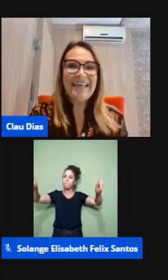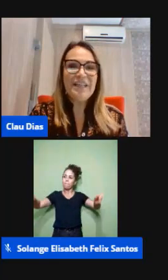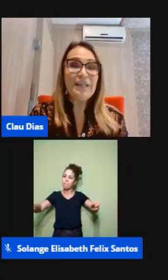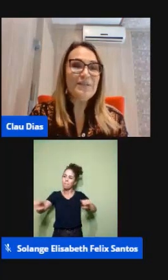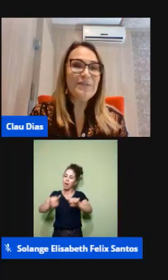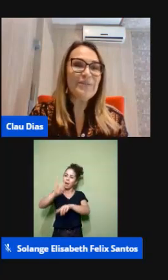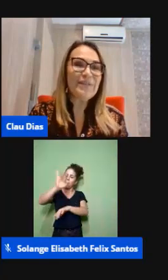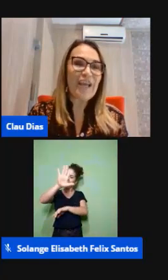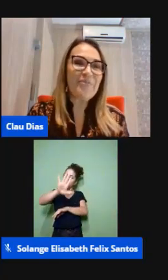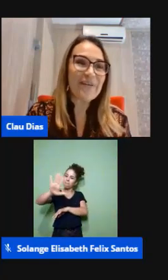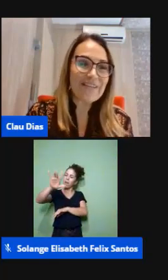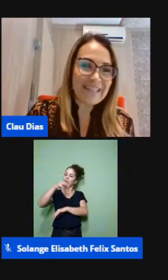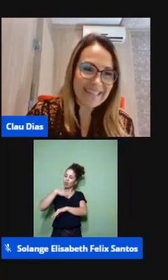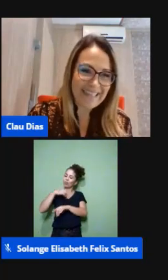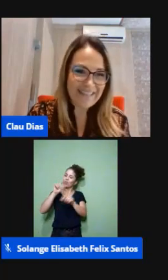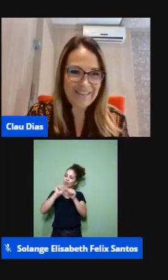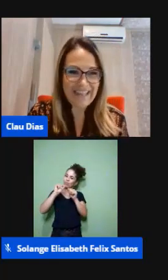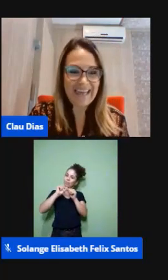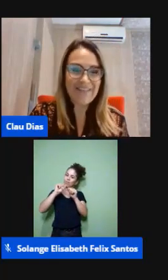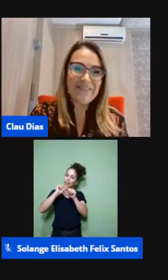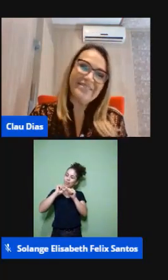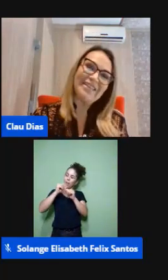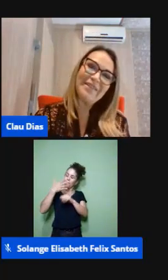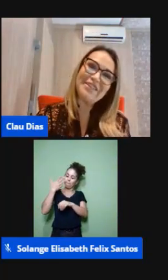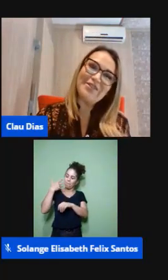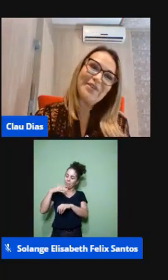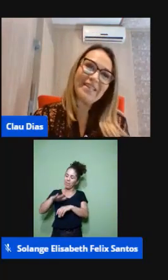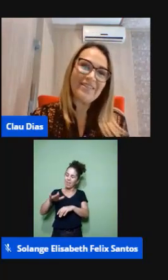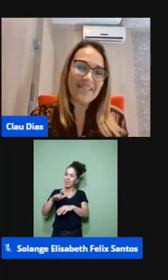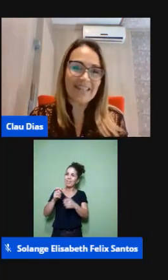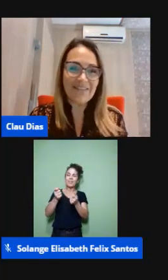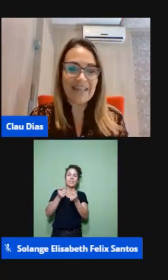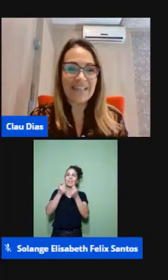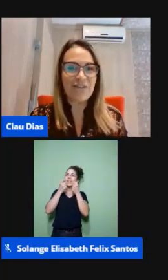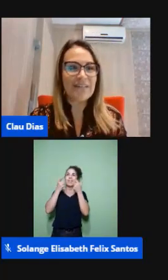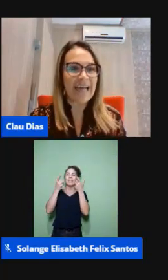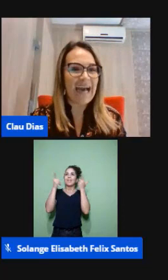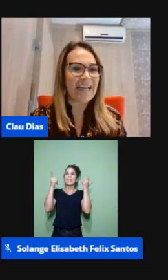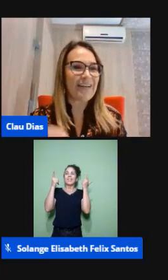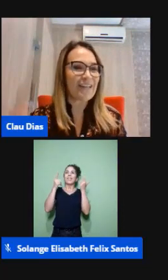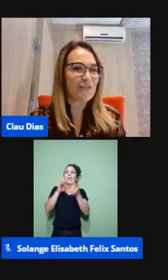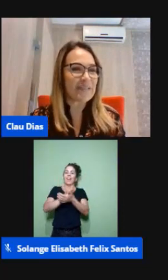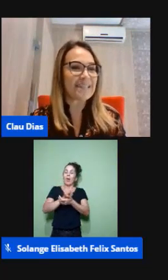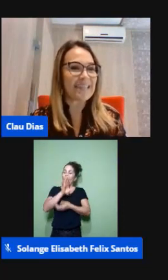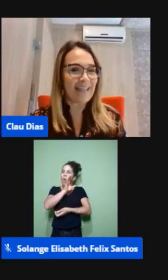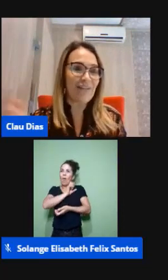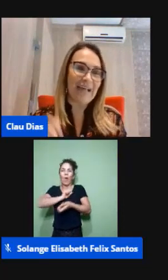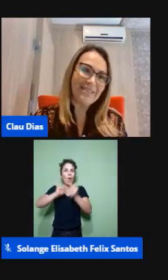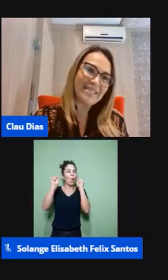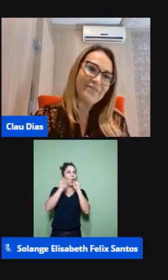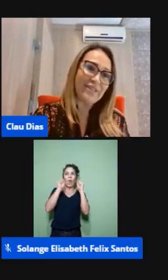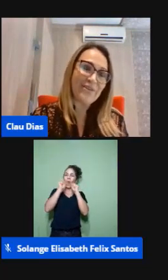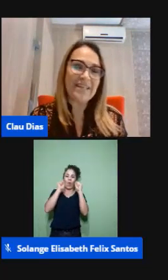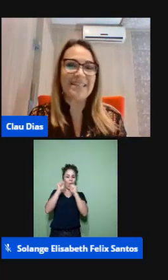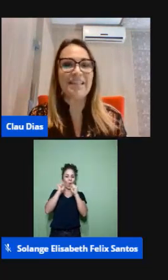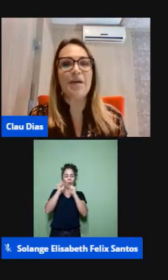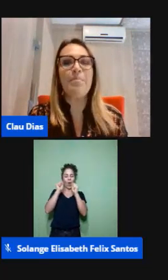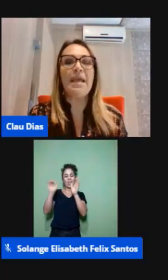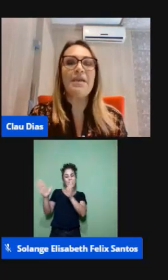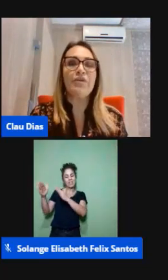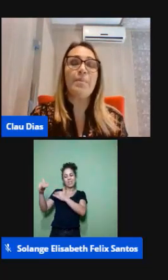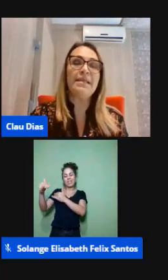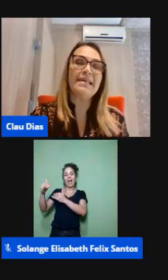encantadas, tanto que o tempo que eu tinha selecionado ultrapassou um pouquinho de tanto que elas gostaram, e a turma da sala ao lado quis vir